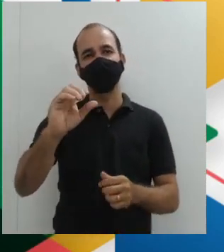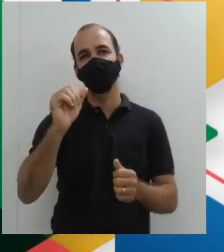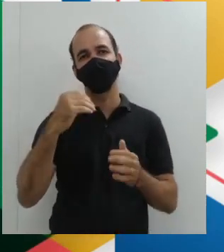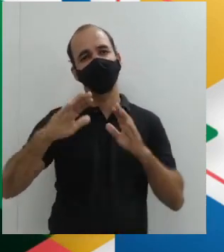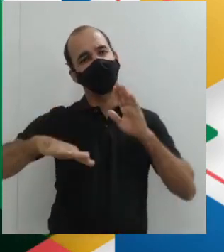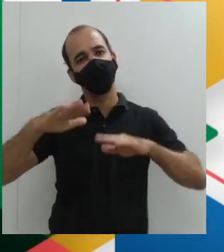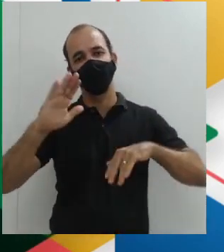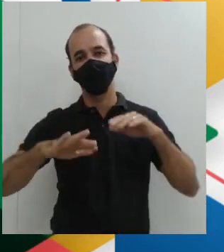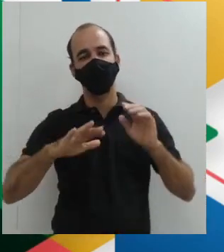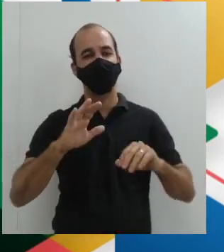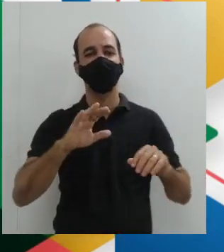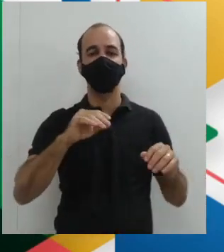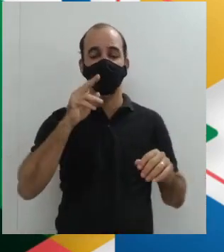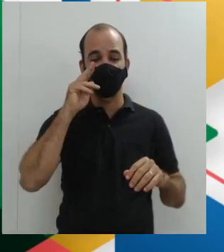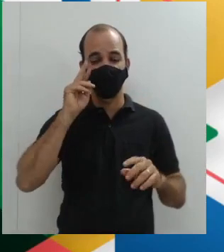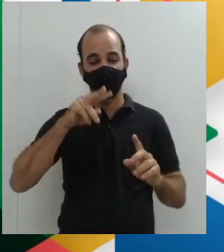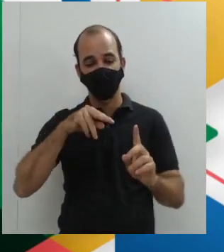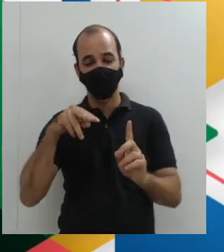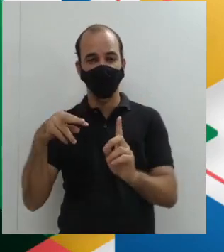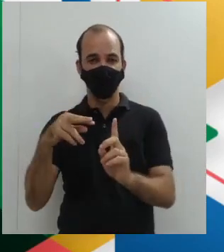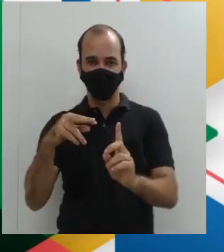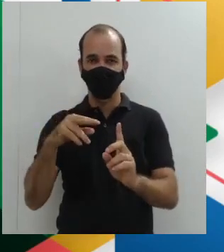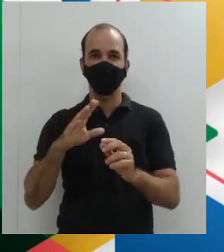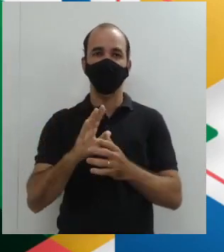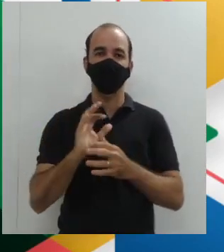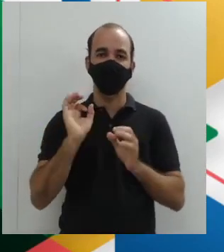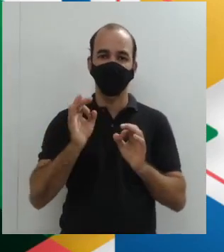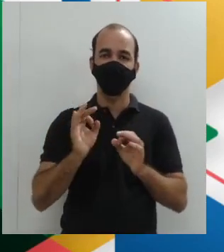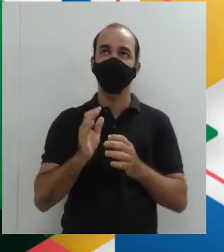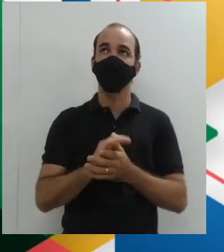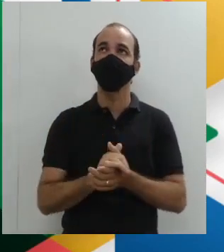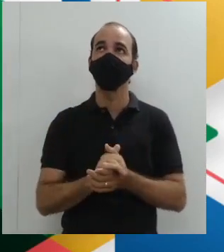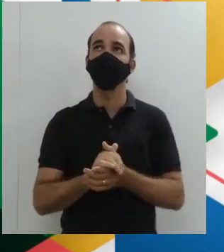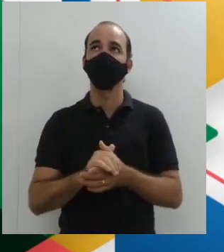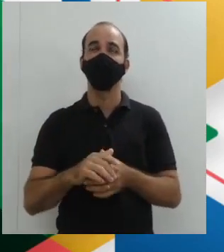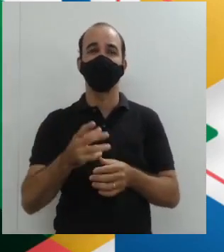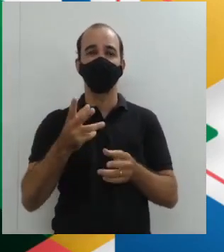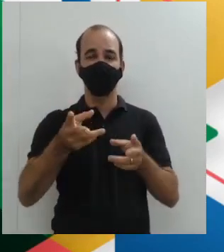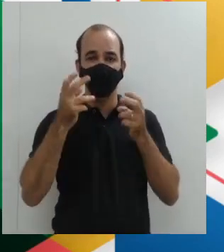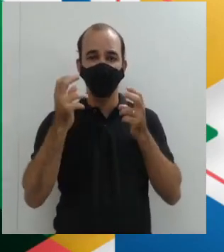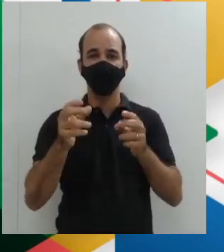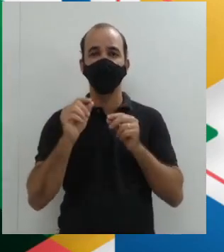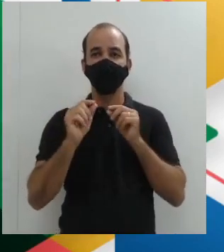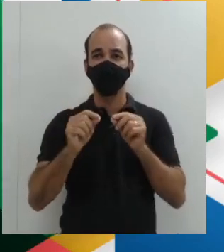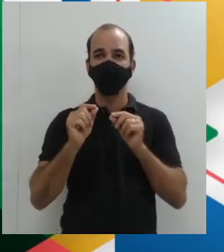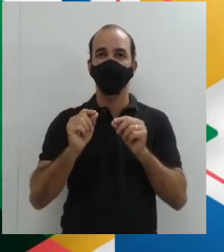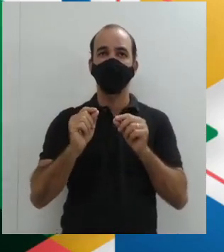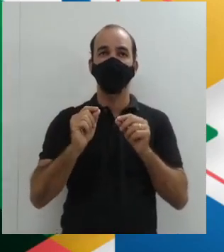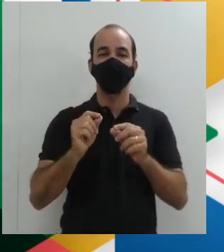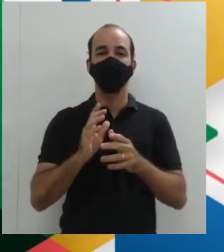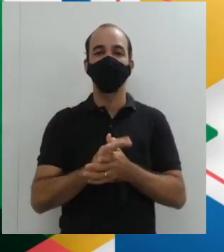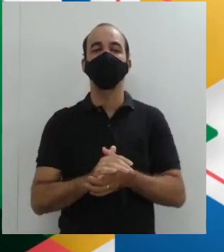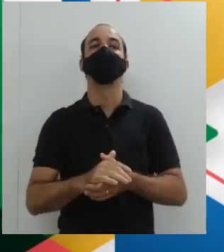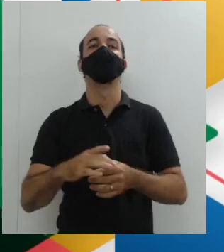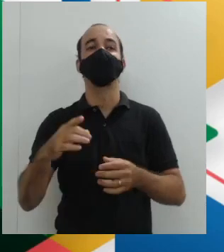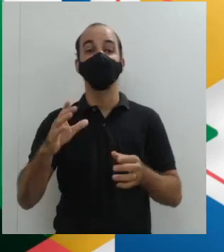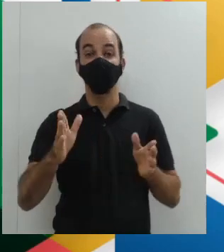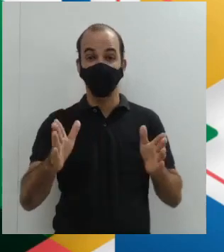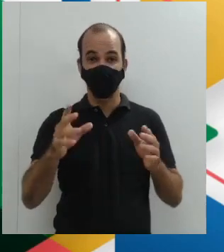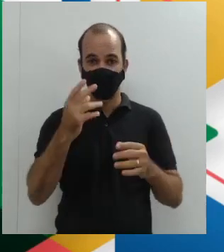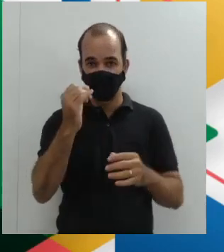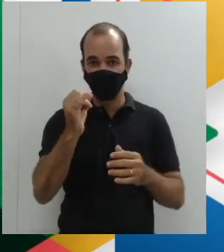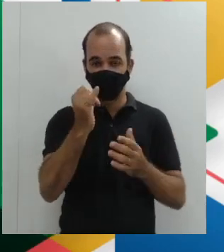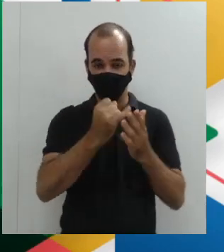de onde eu quero que você faça a observação da perspectiva, tá certo? Então observe, galera, que figuras como essa são chamadas de